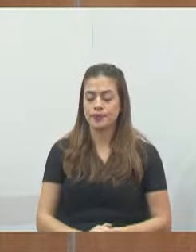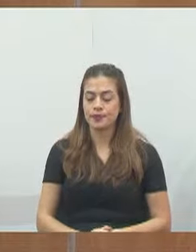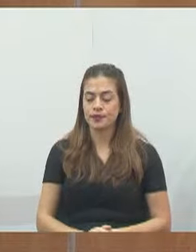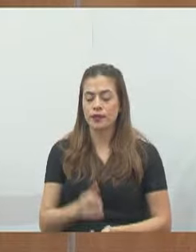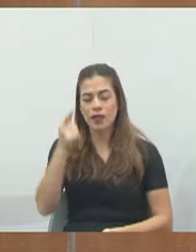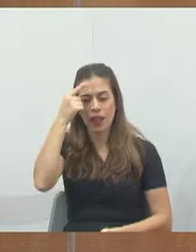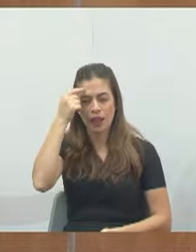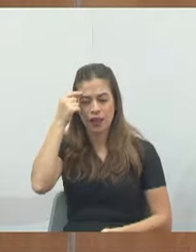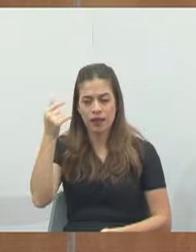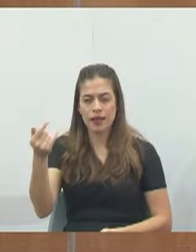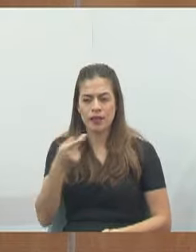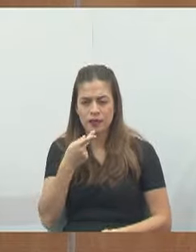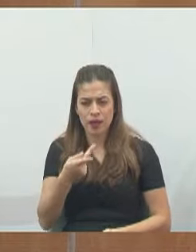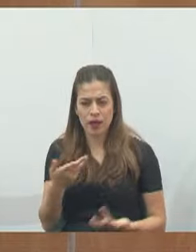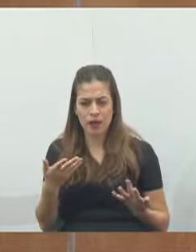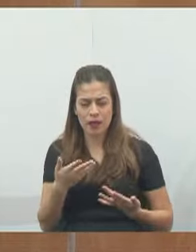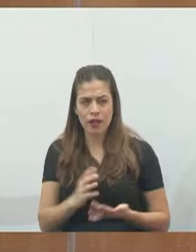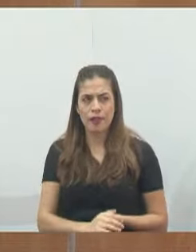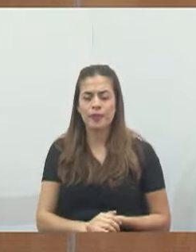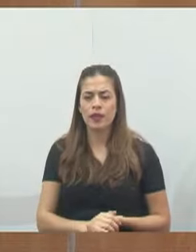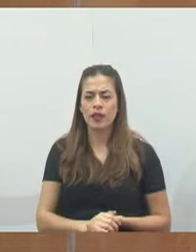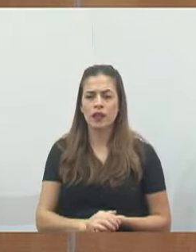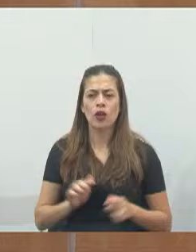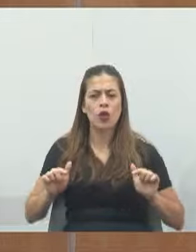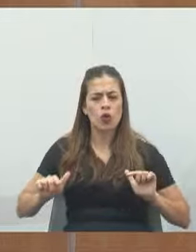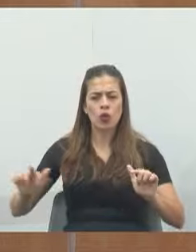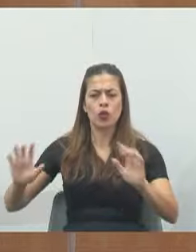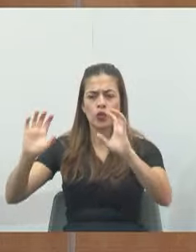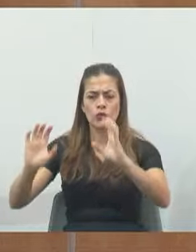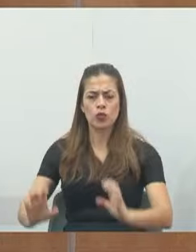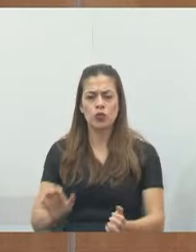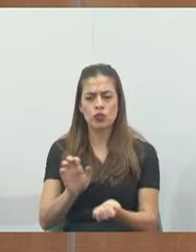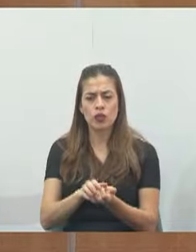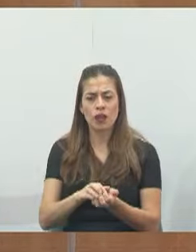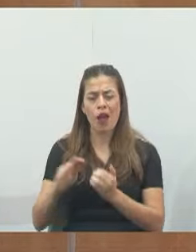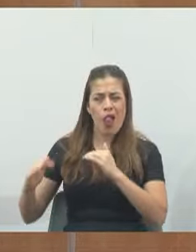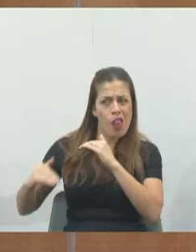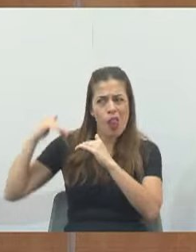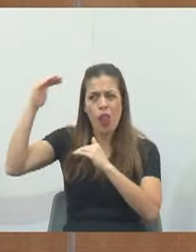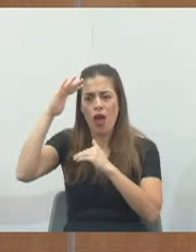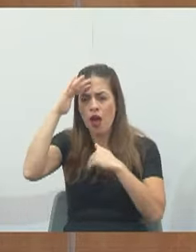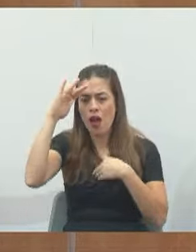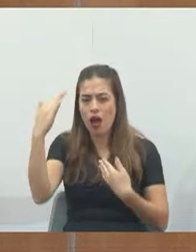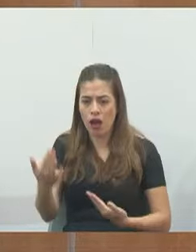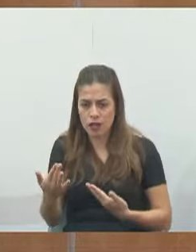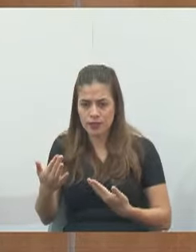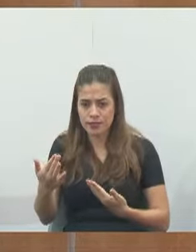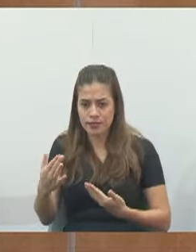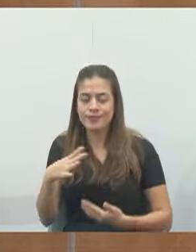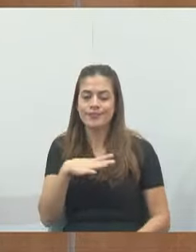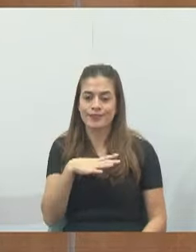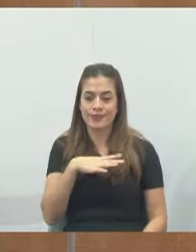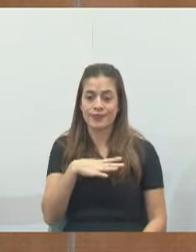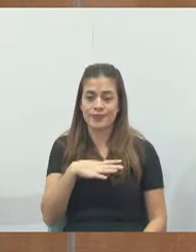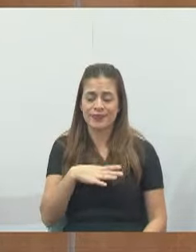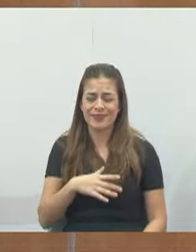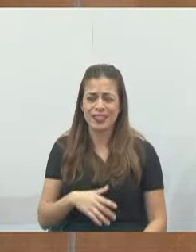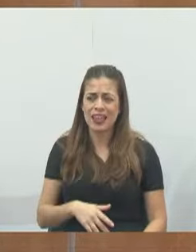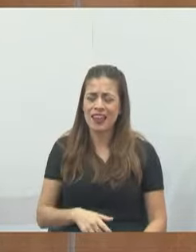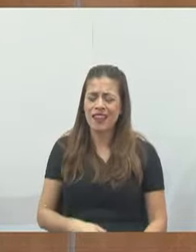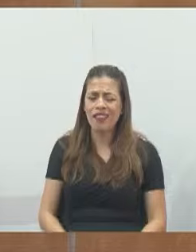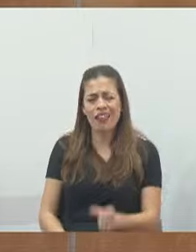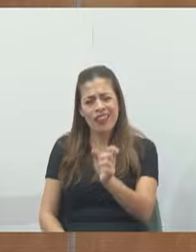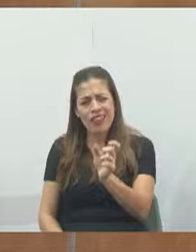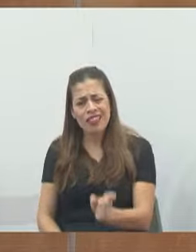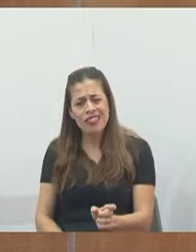o título de cidadão jacareense é a mais alta honraria desse município. E o Fabrício, ele tem uma história